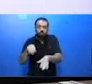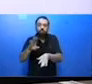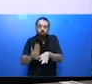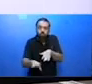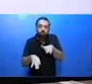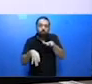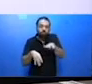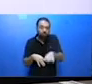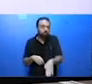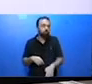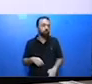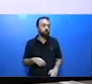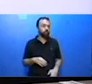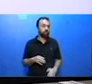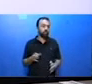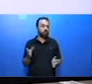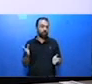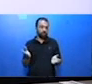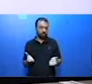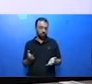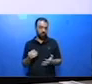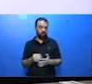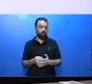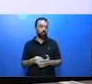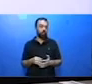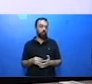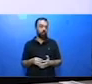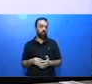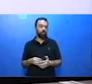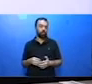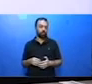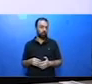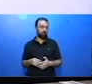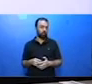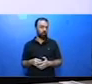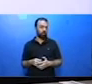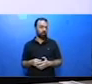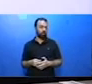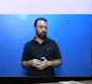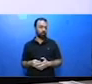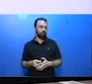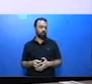certo? Agora, nós vamos para a próxima proposta.